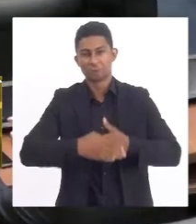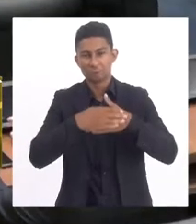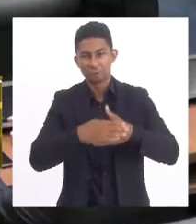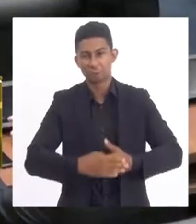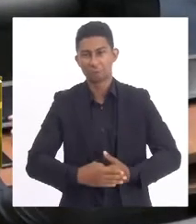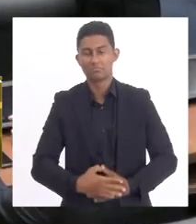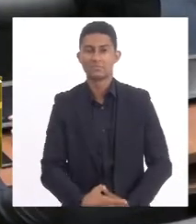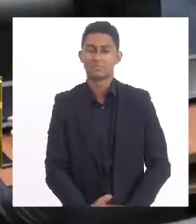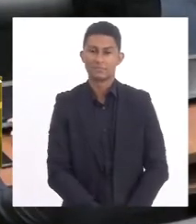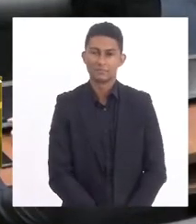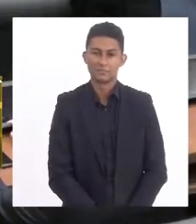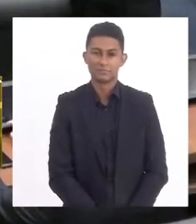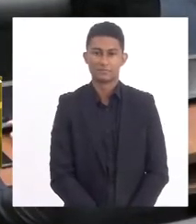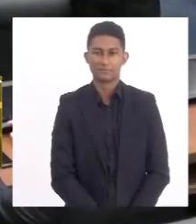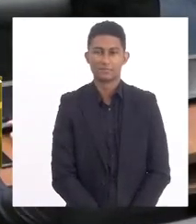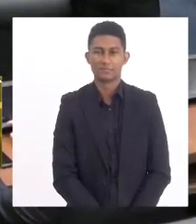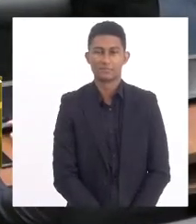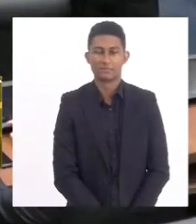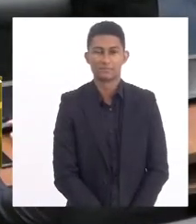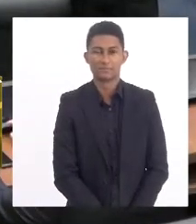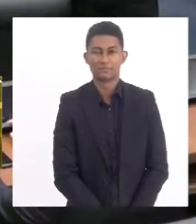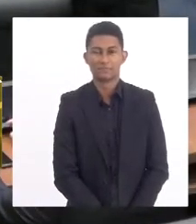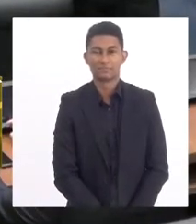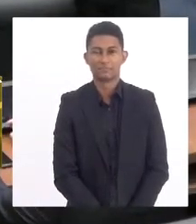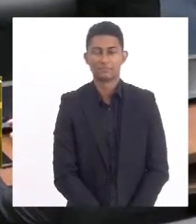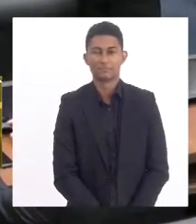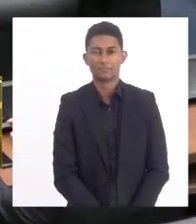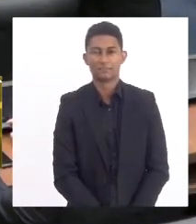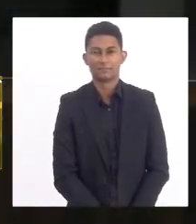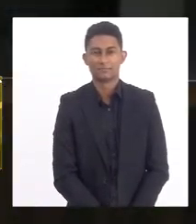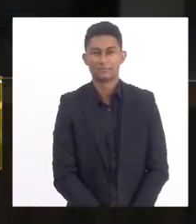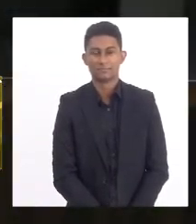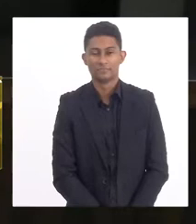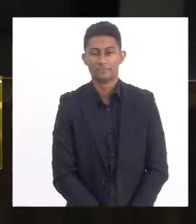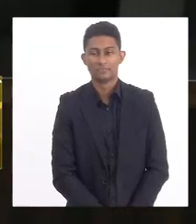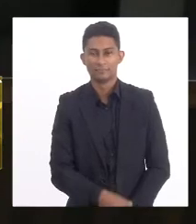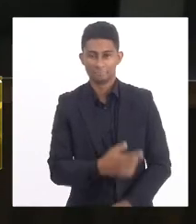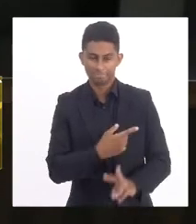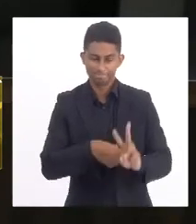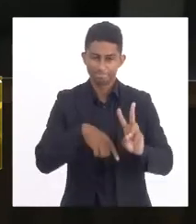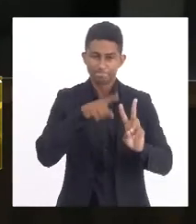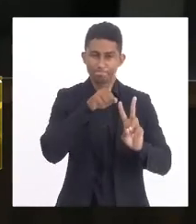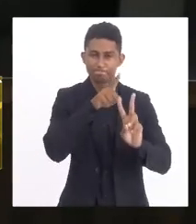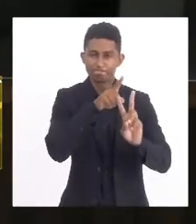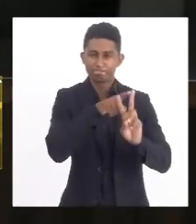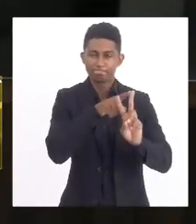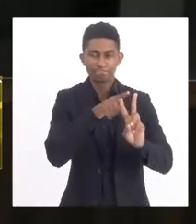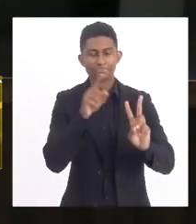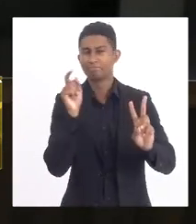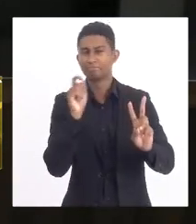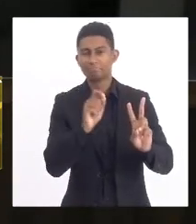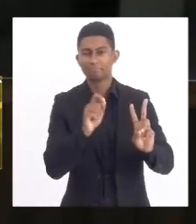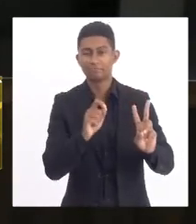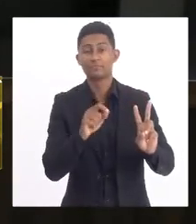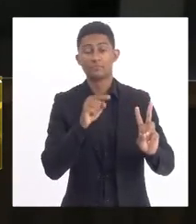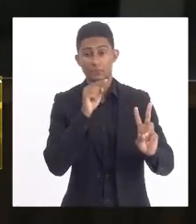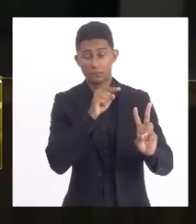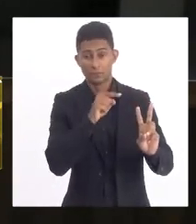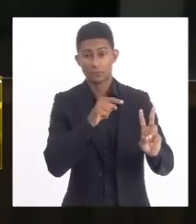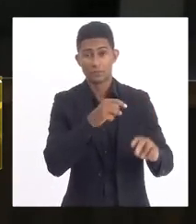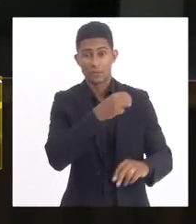E aí G1 e o nosso próximo agraciado é o ministro de estado do Turismo